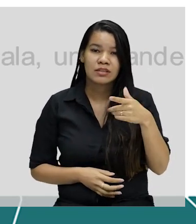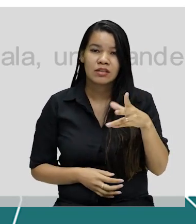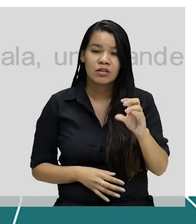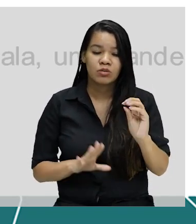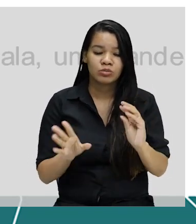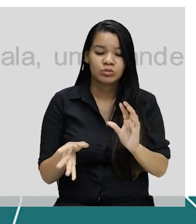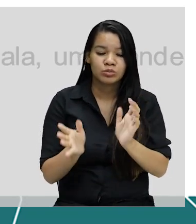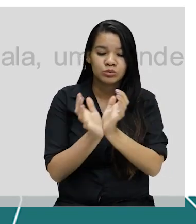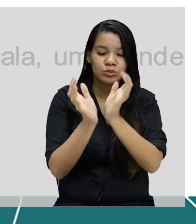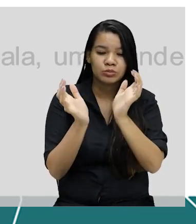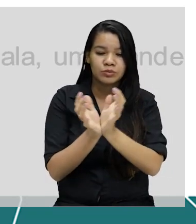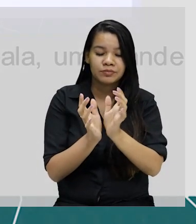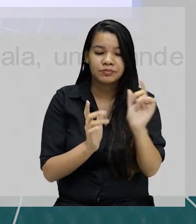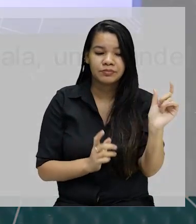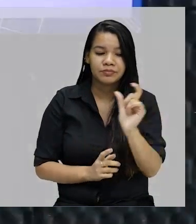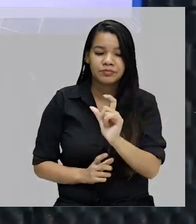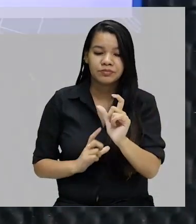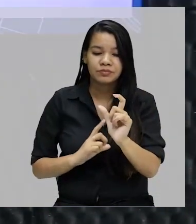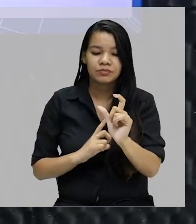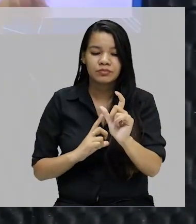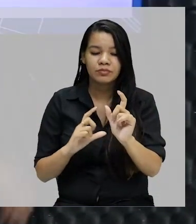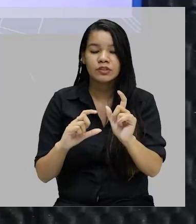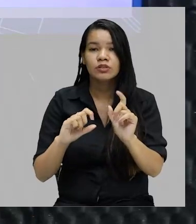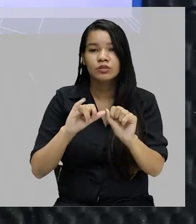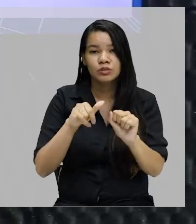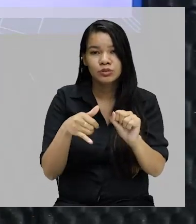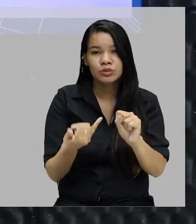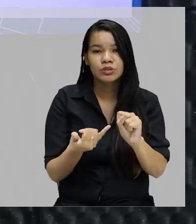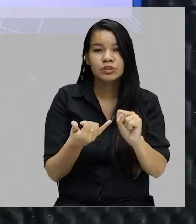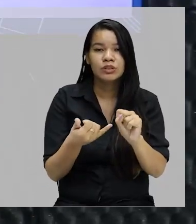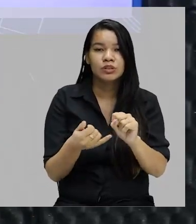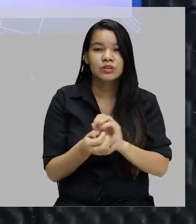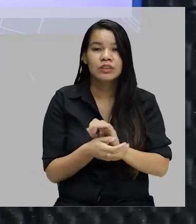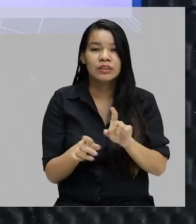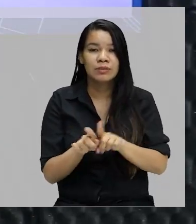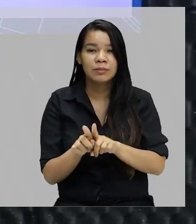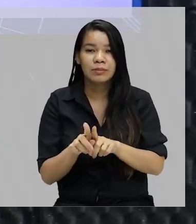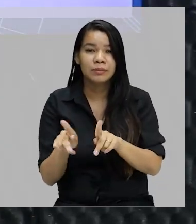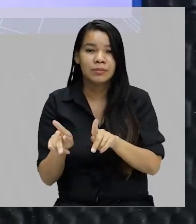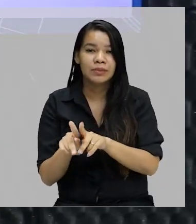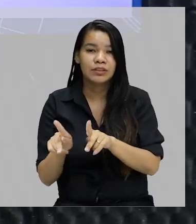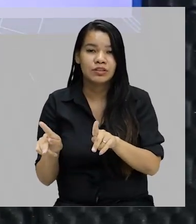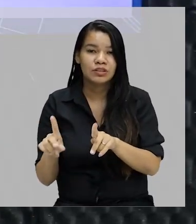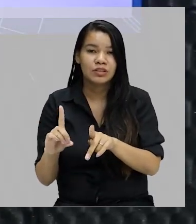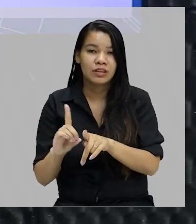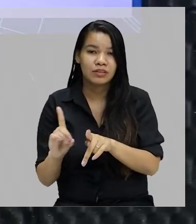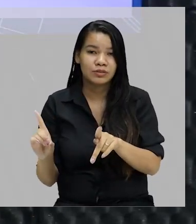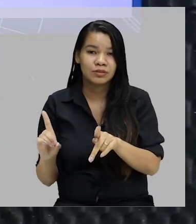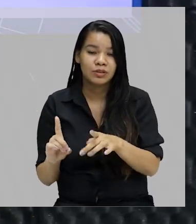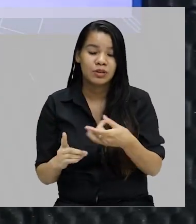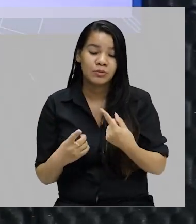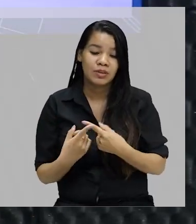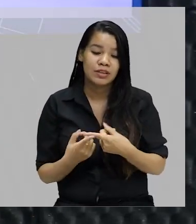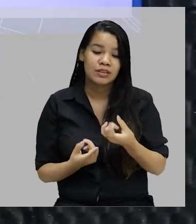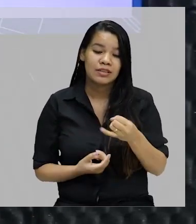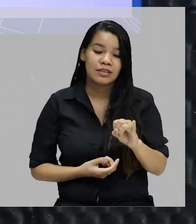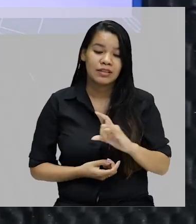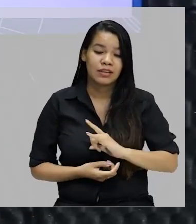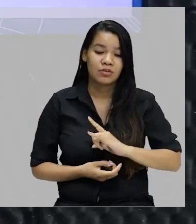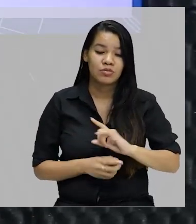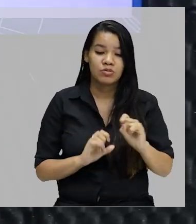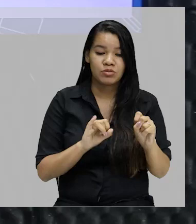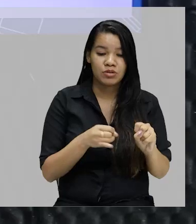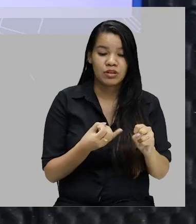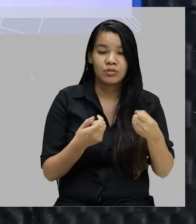Constituindo-se de sujeito e predicado. Quando eu digo sentido completo, porque se não tiver, se tem um sujeito, tem que ter o